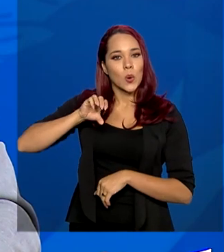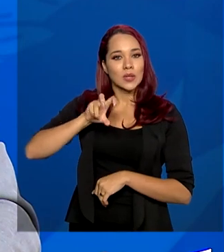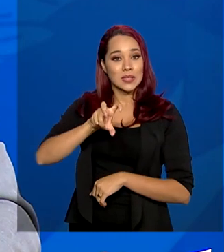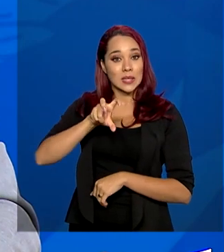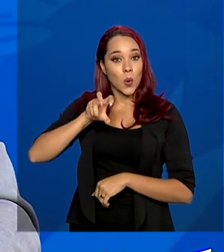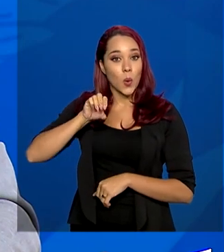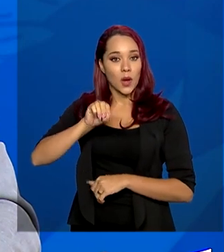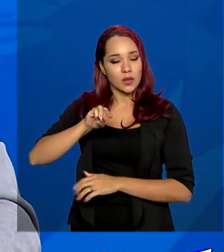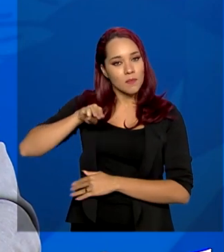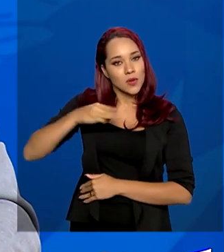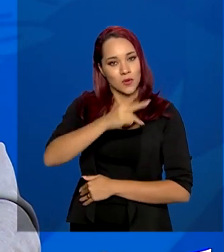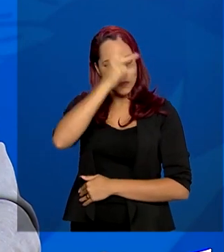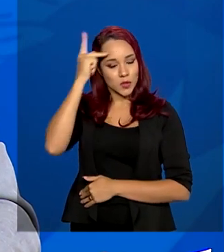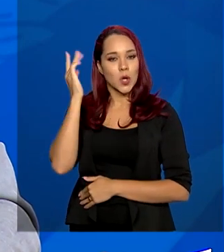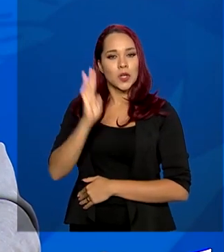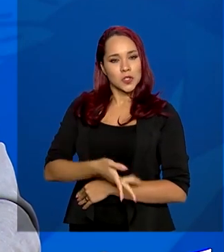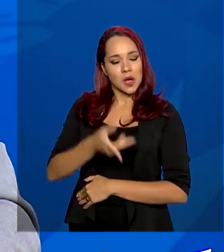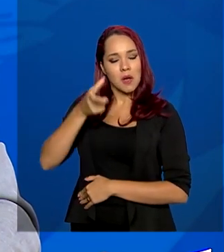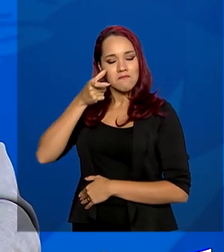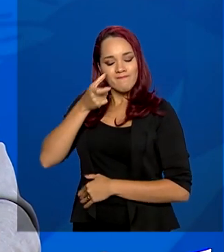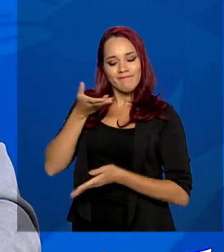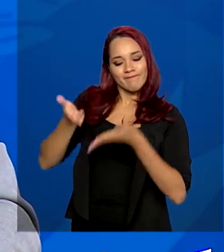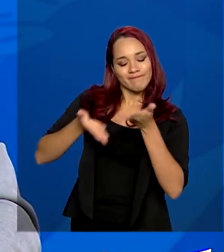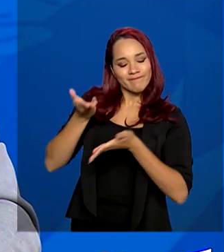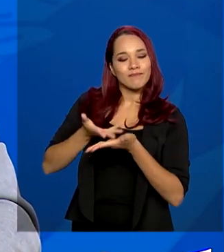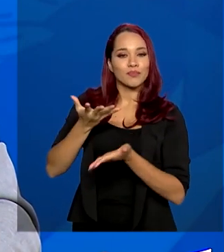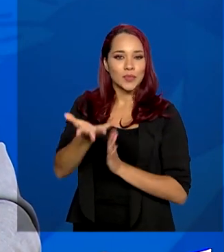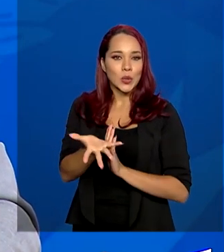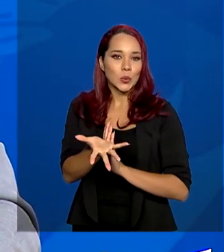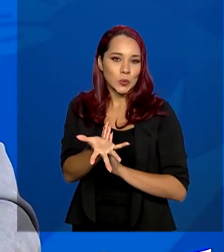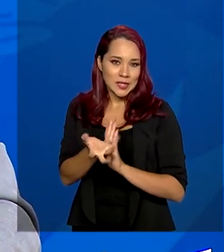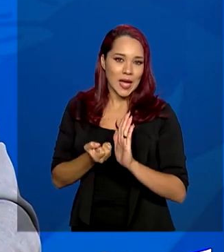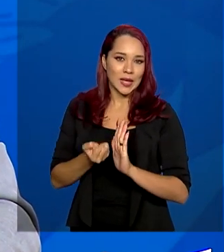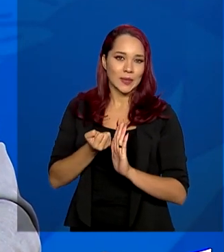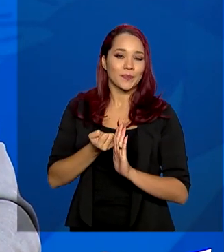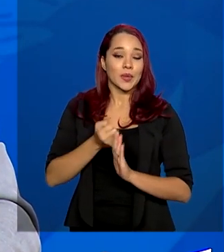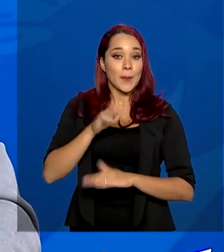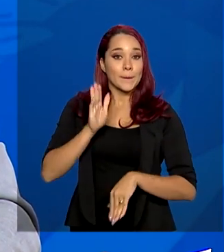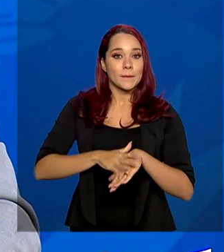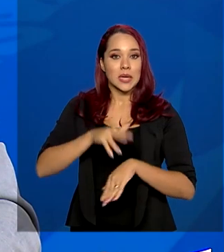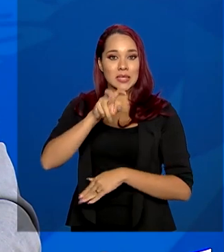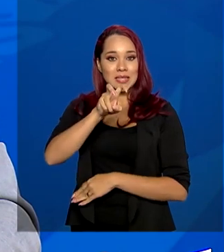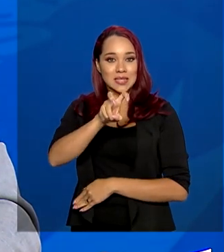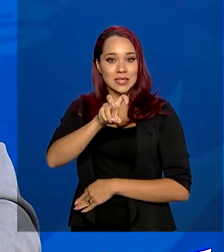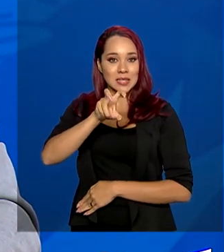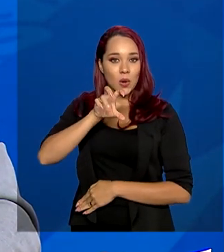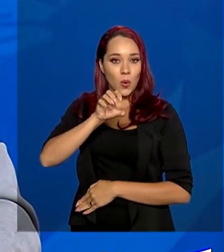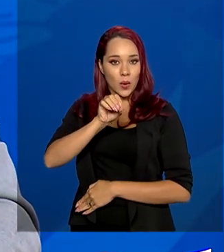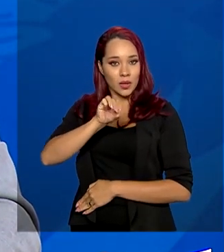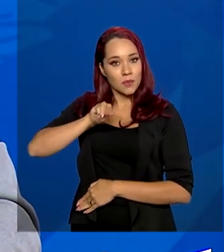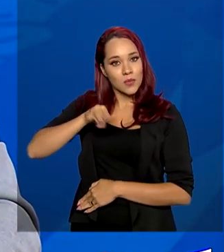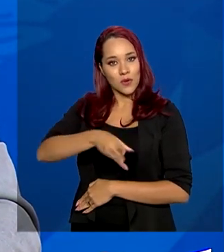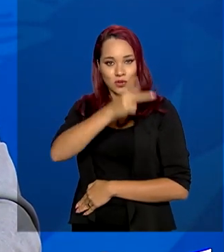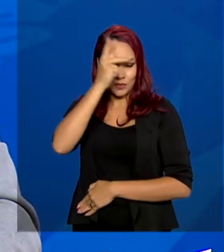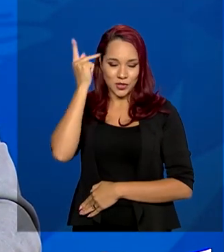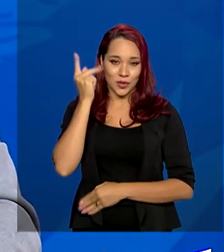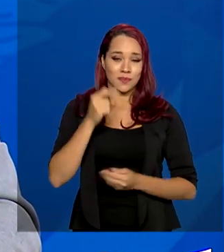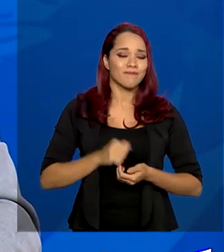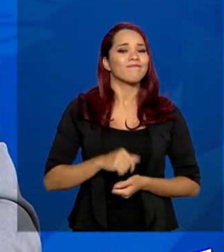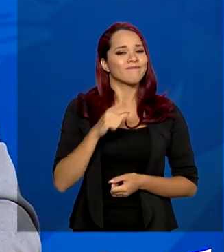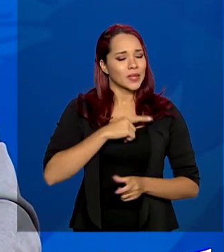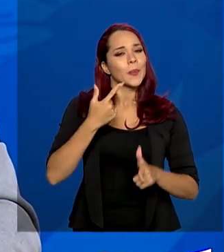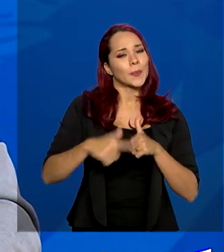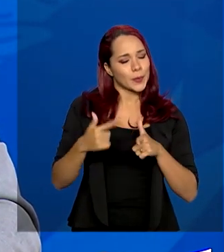de pessoas já foram atendidas pelo coronavírus. Vou repetir o número. Mais de 50 milhões de pessoas. Existem